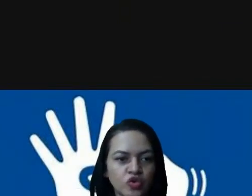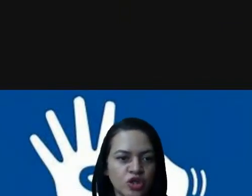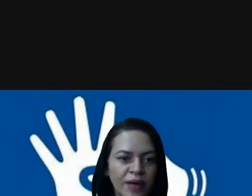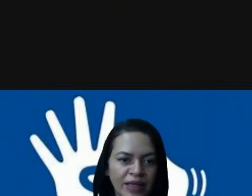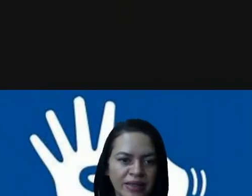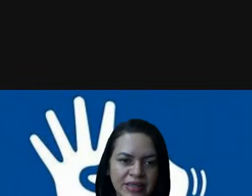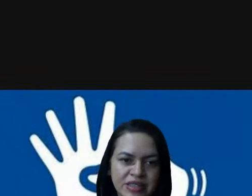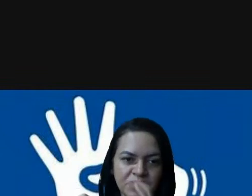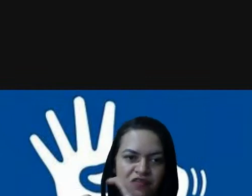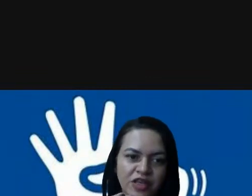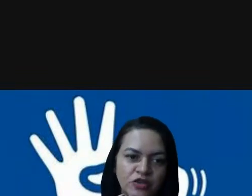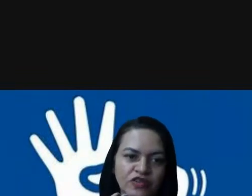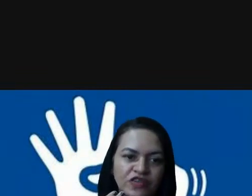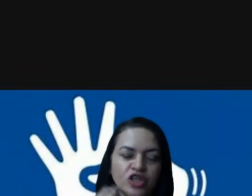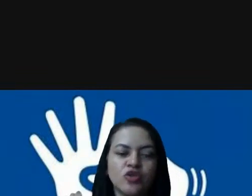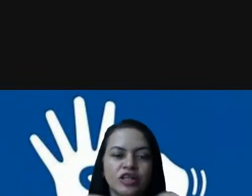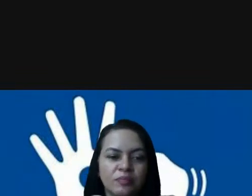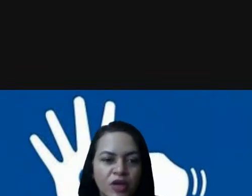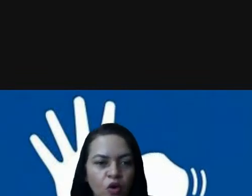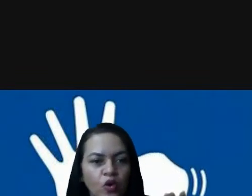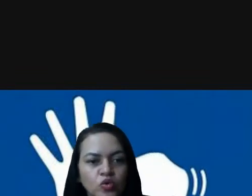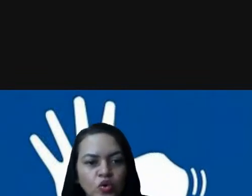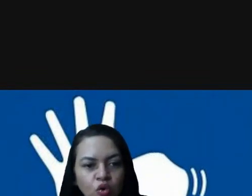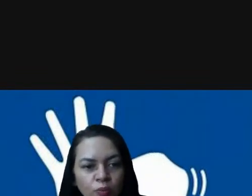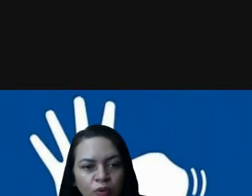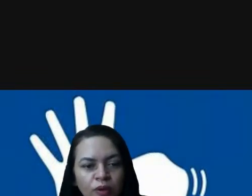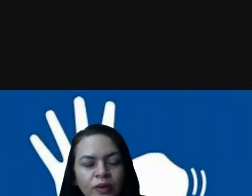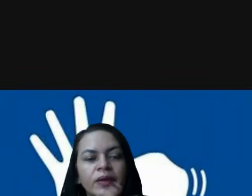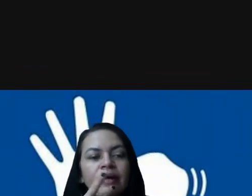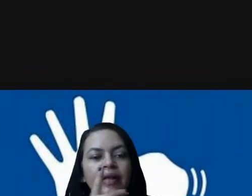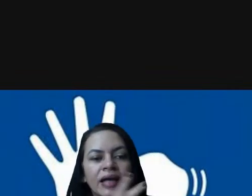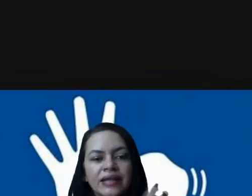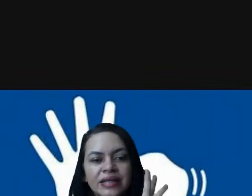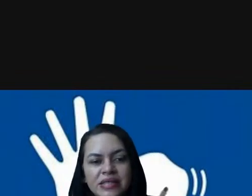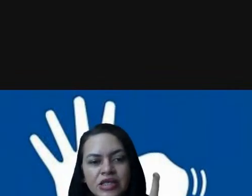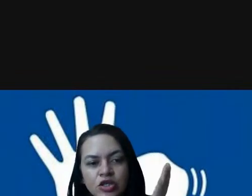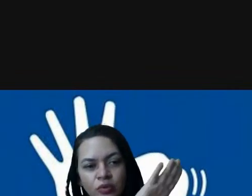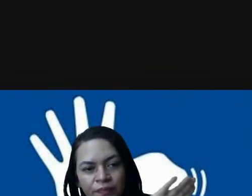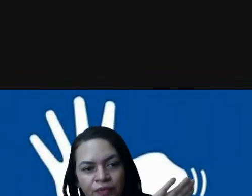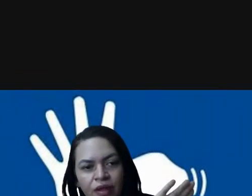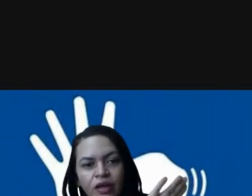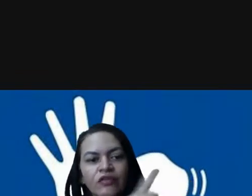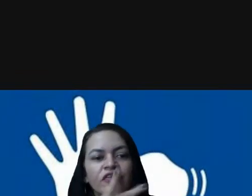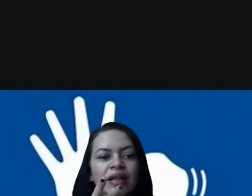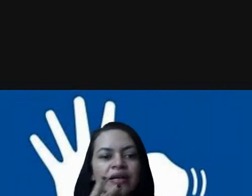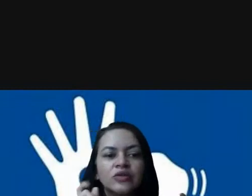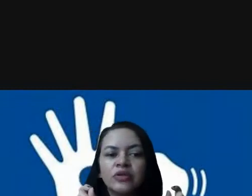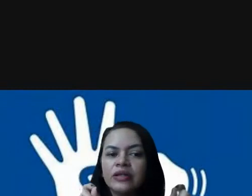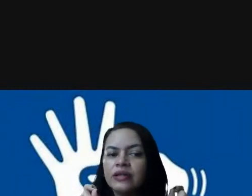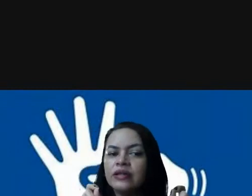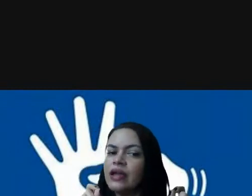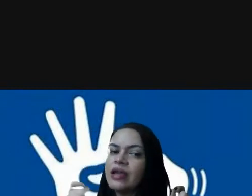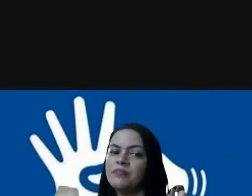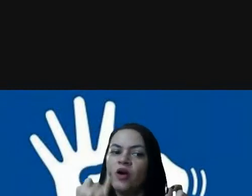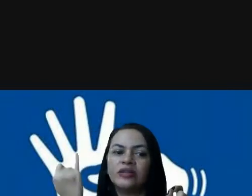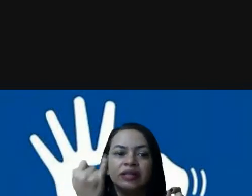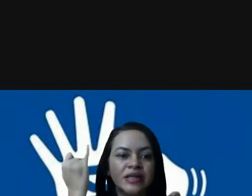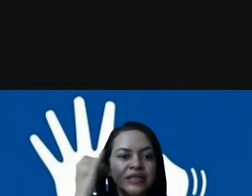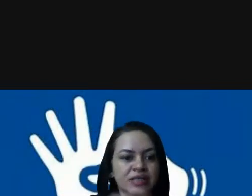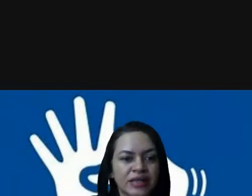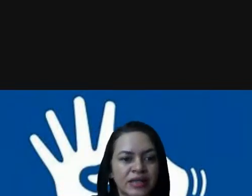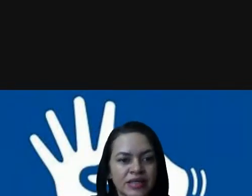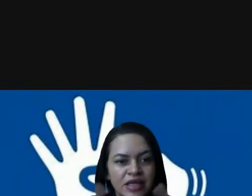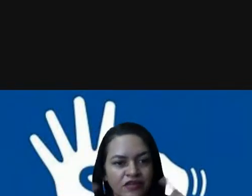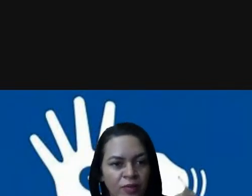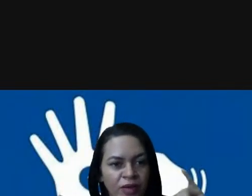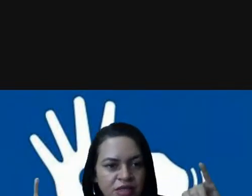um surdo de Imperatriz me enviando um vídeo, ele me colocou no grupo, né, da CIL, falando que a